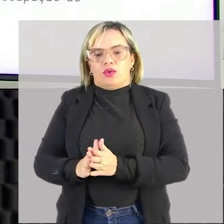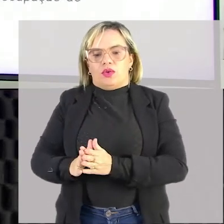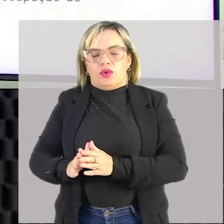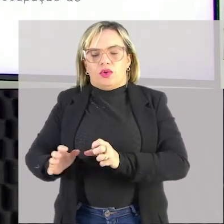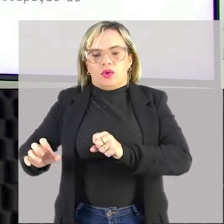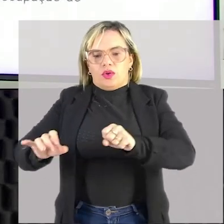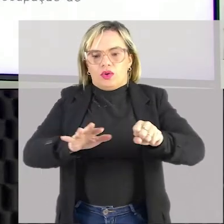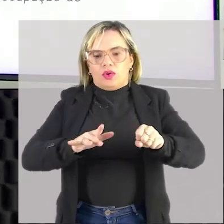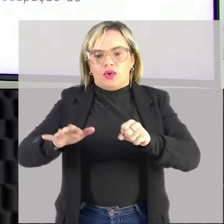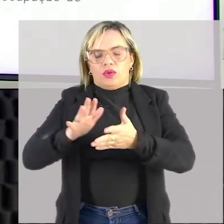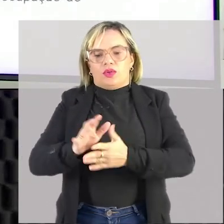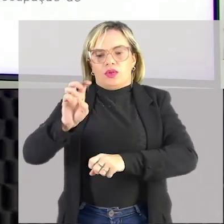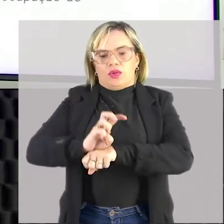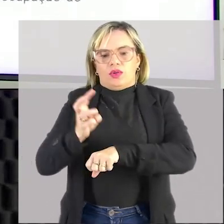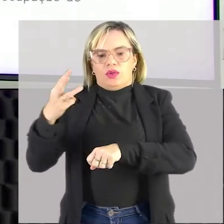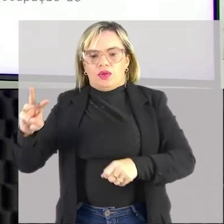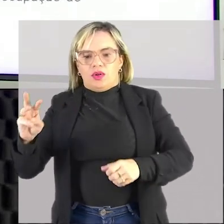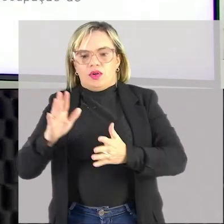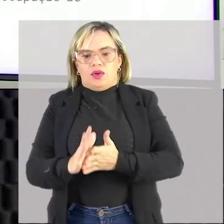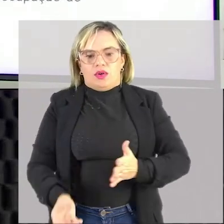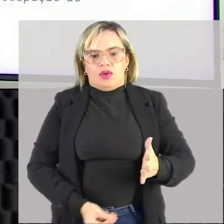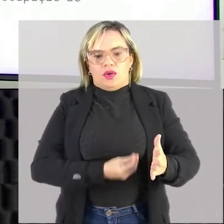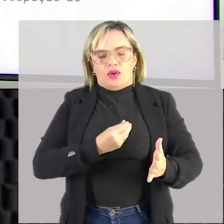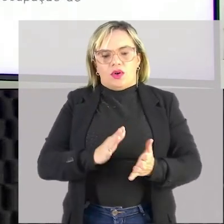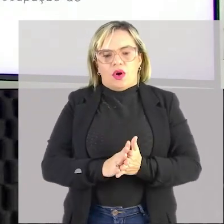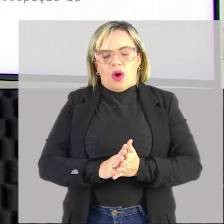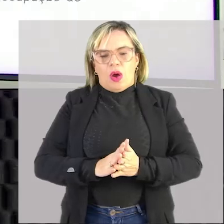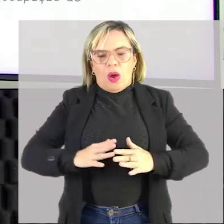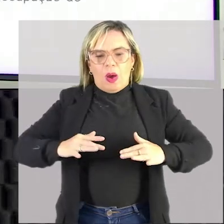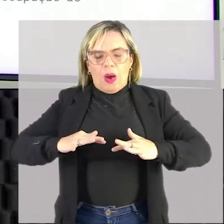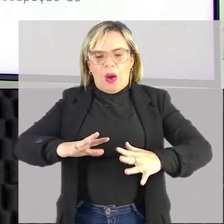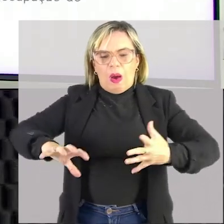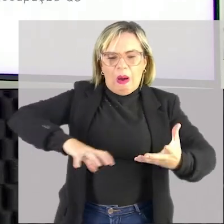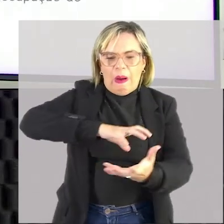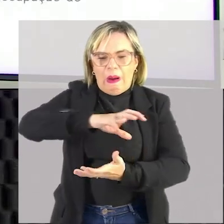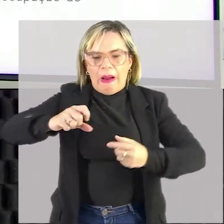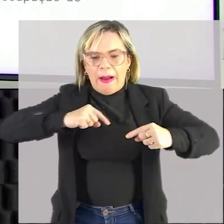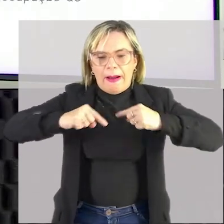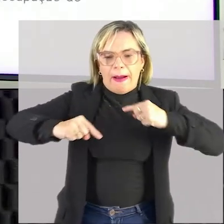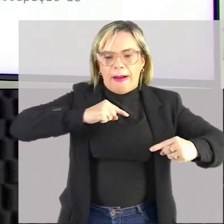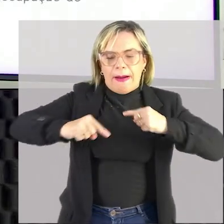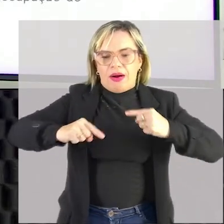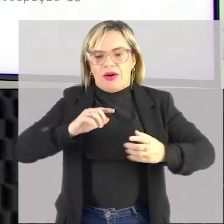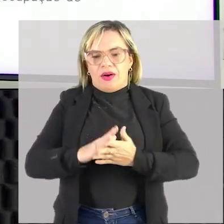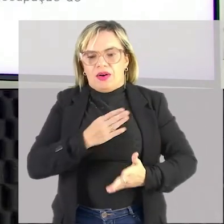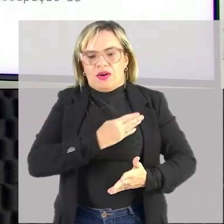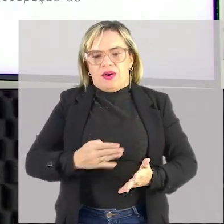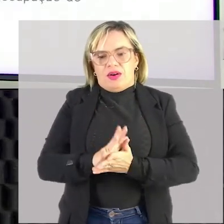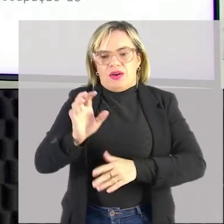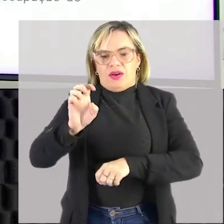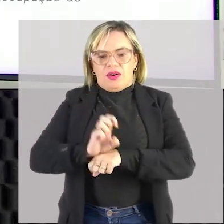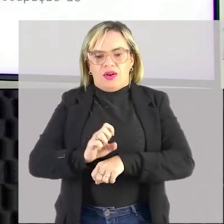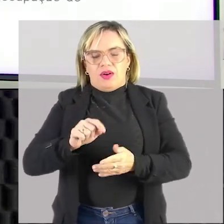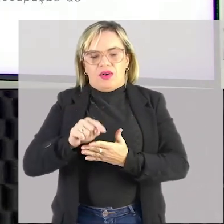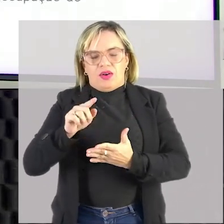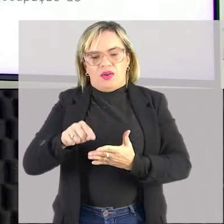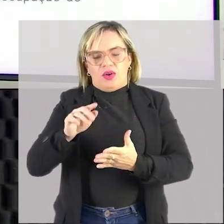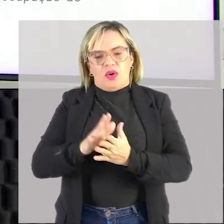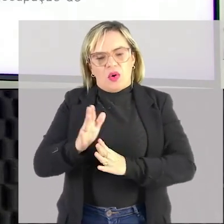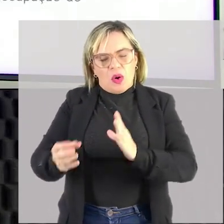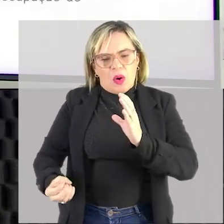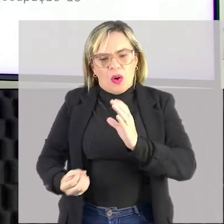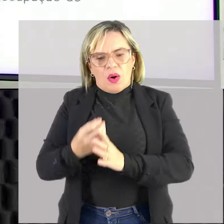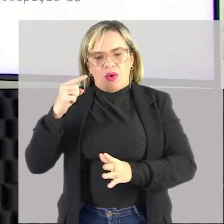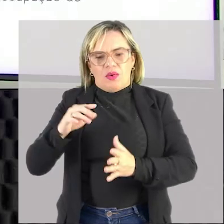uma rebelião política. Para o governo do estado, o estopim foi o assassinato do promotor público Estolano